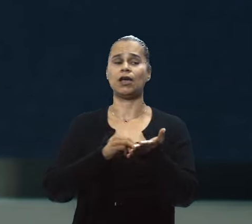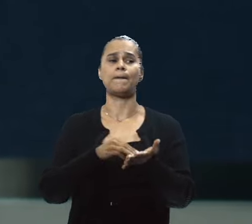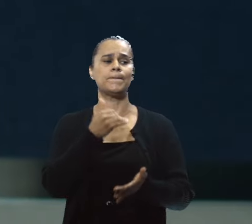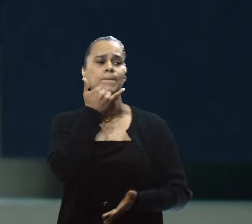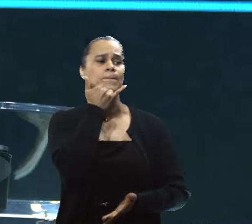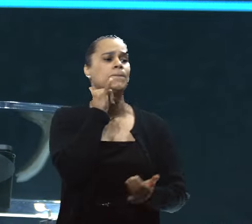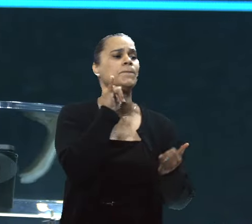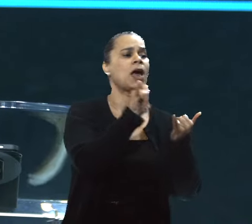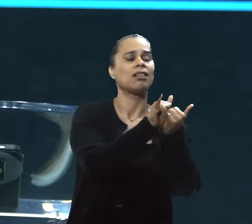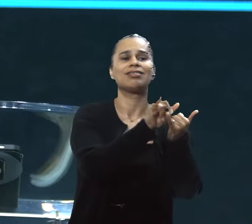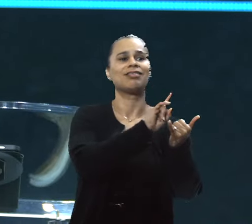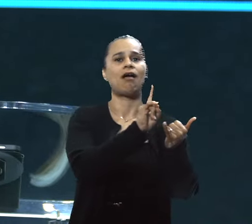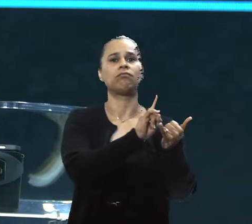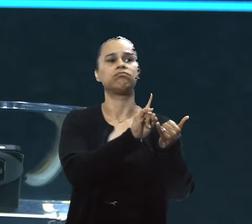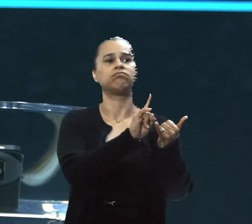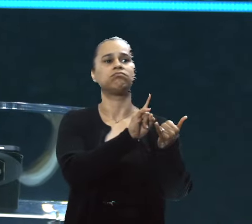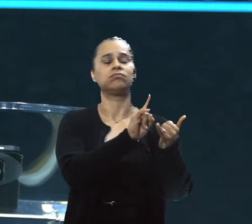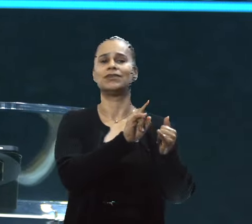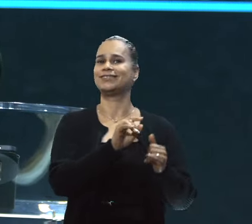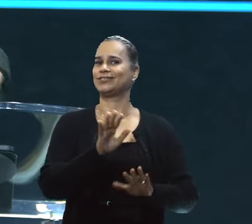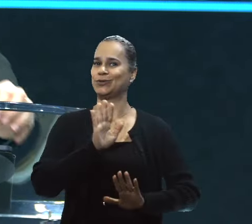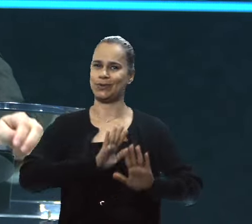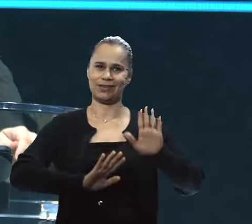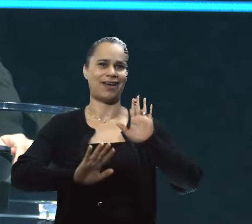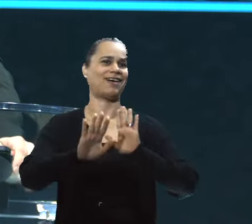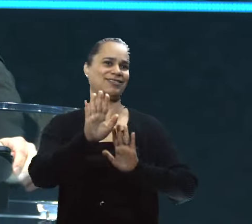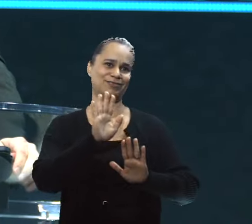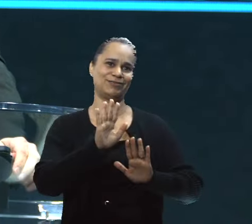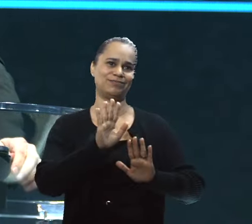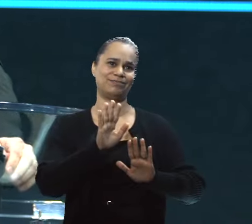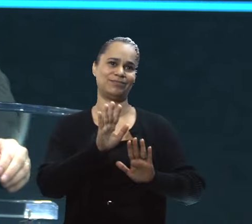Cuidado, isso é uma cilada que pode te prender.